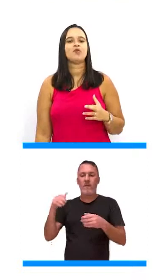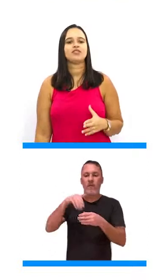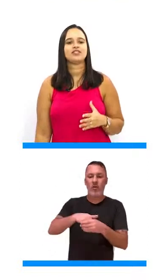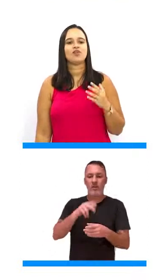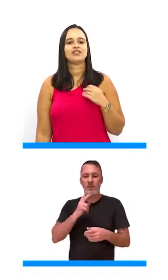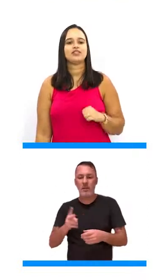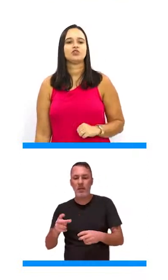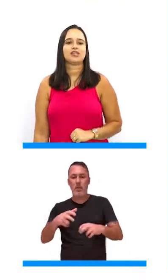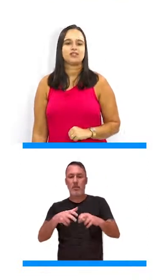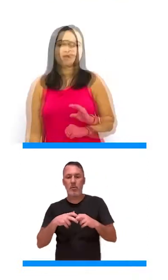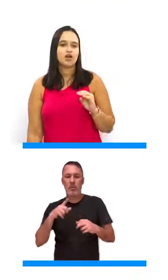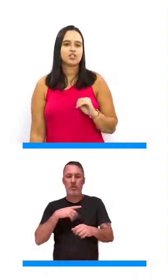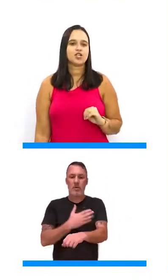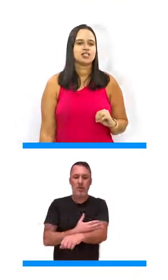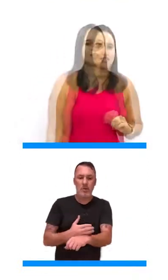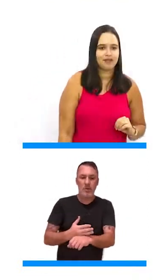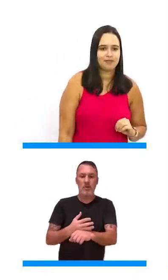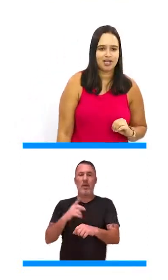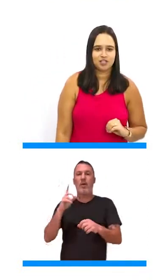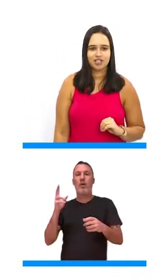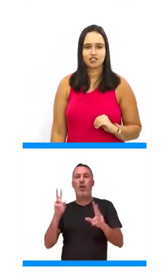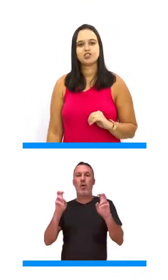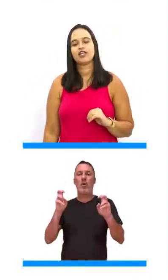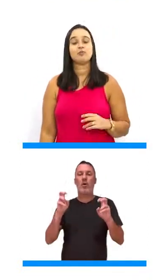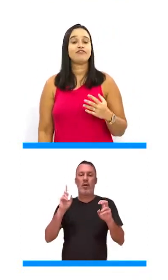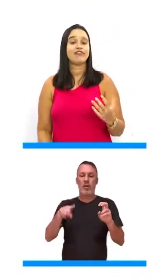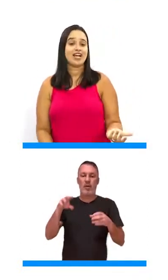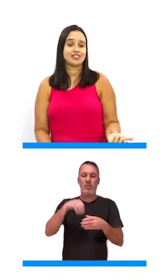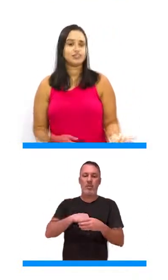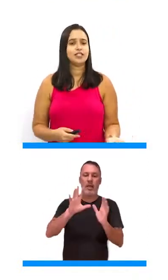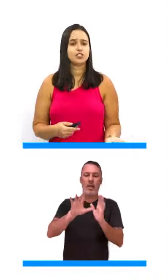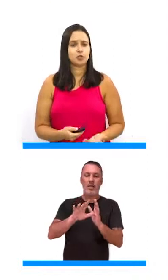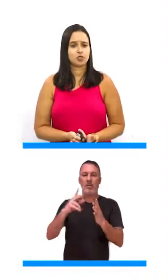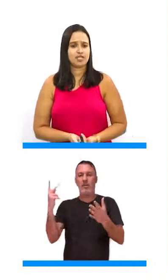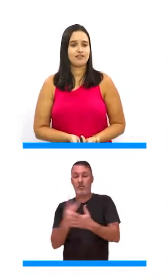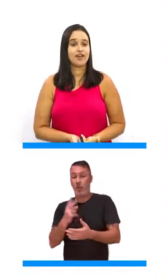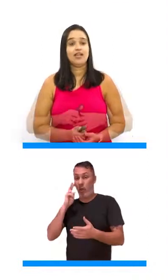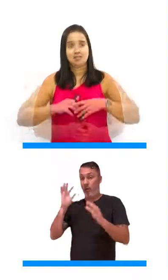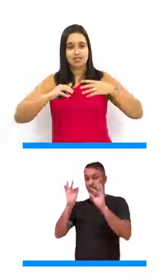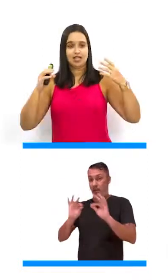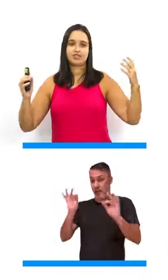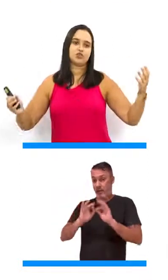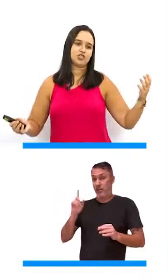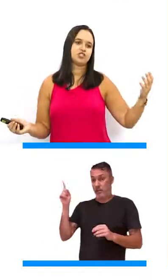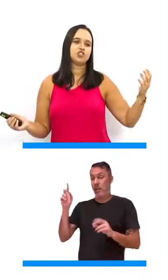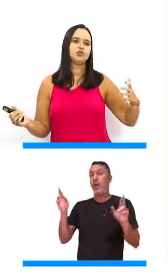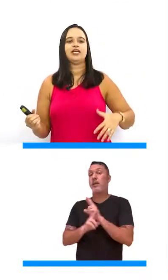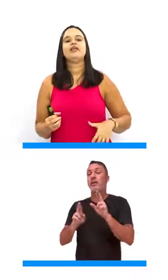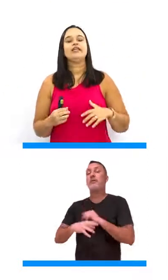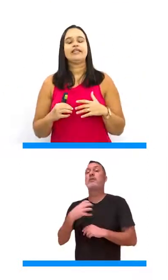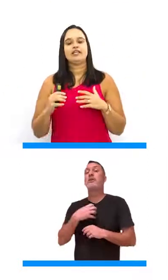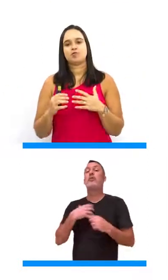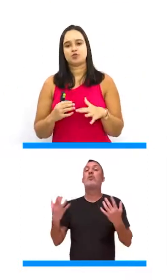a balconista ao ladrão de ocasião. Olha só essa imagem, né? A gente tem aqui uma frase e a gente pode observar em relação ao sentido,